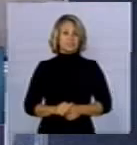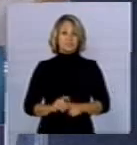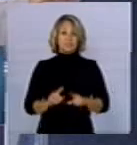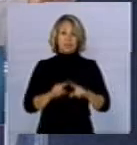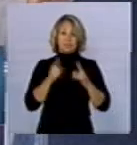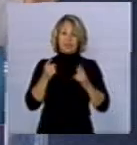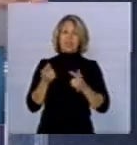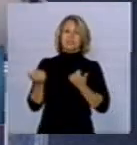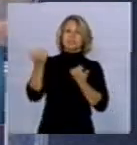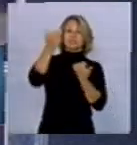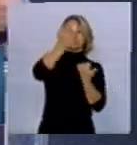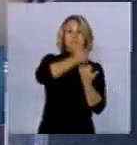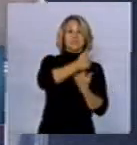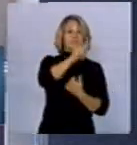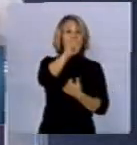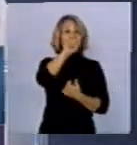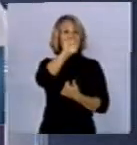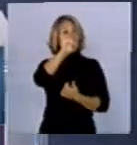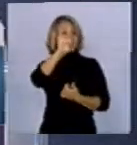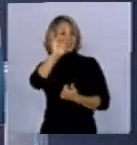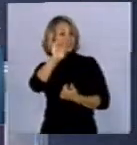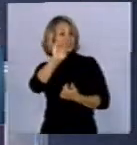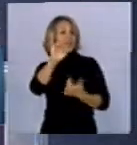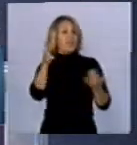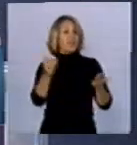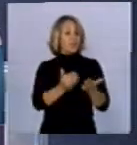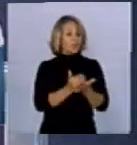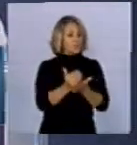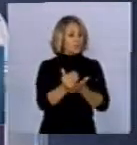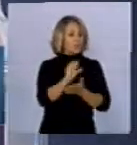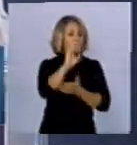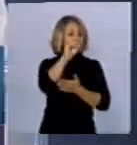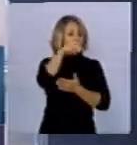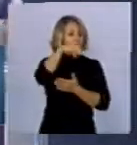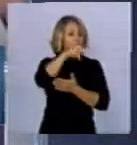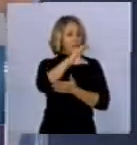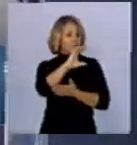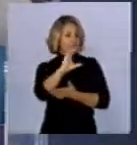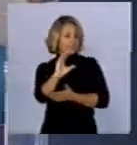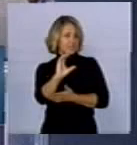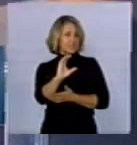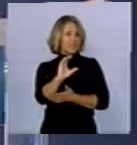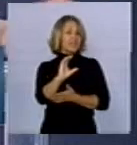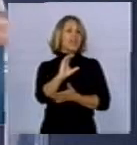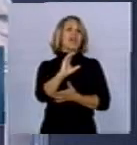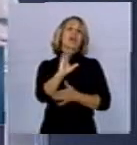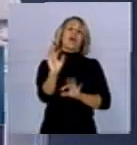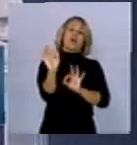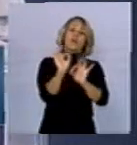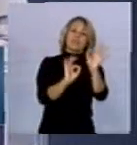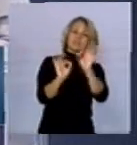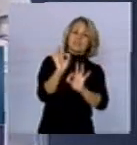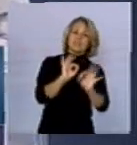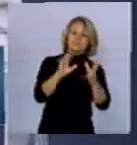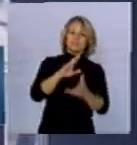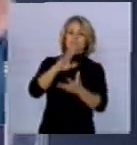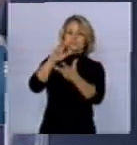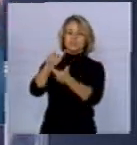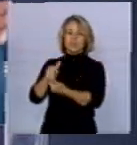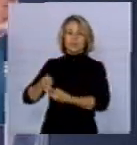substituindo o gato veio ao OMC Organização Mundial do Comércio